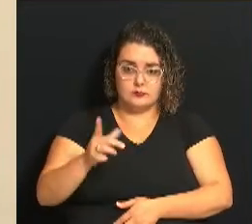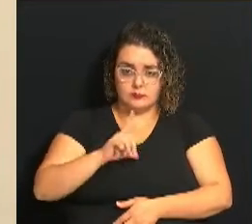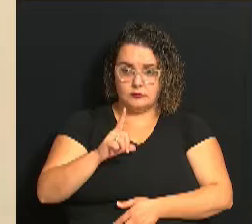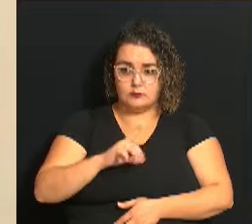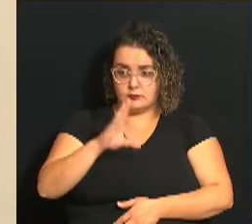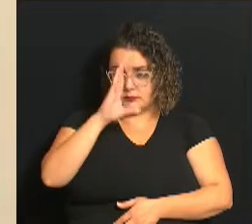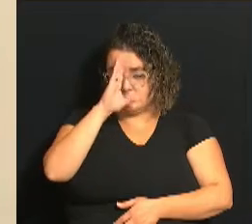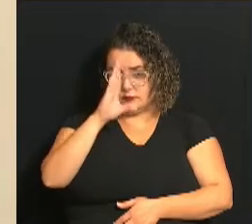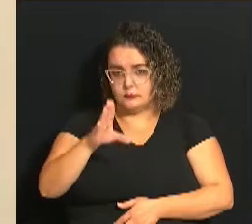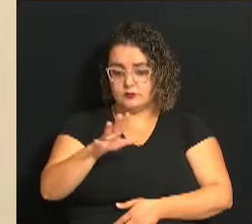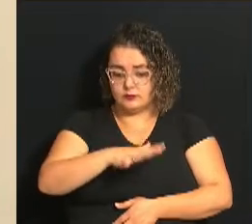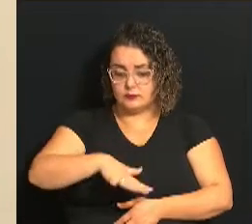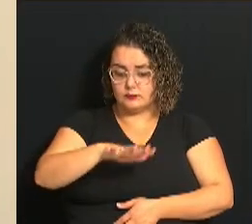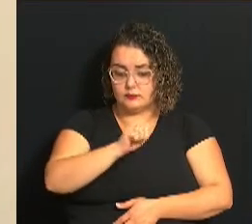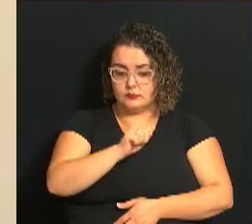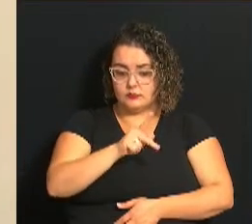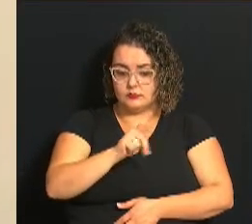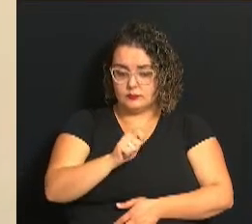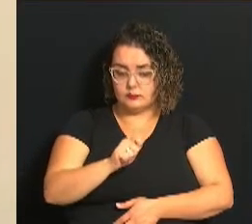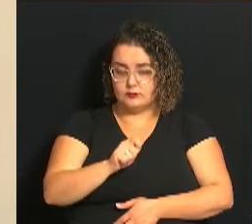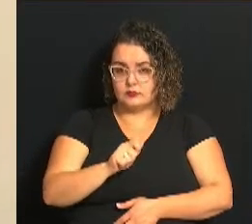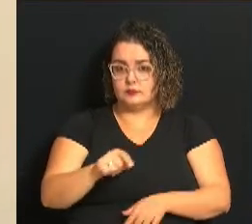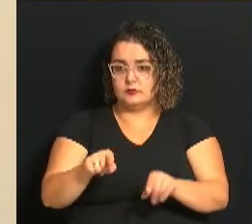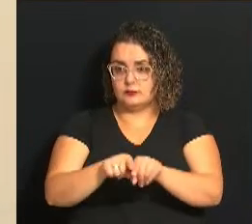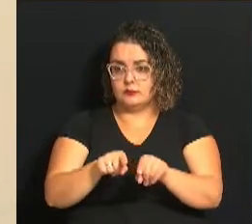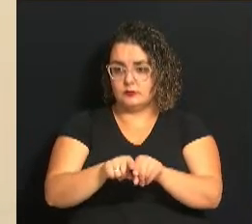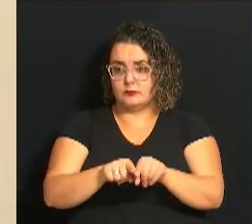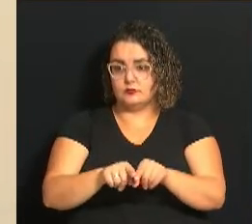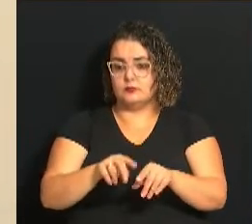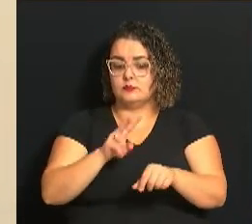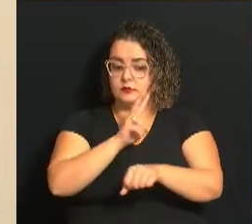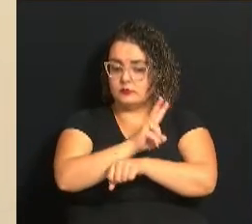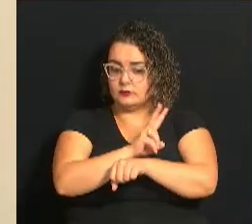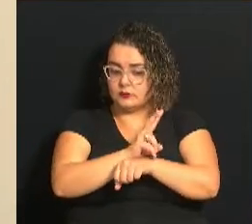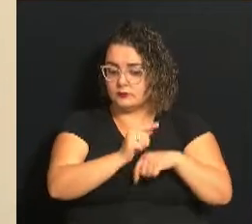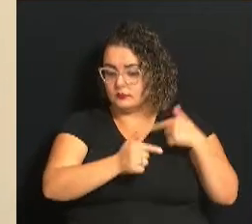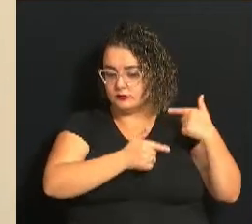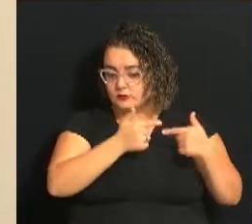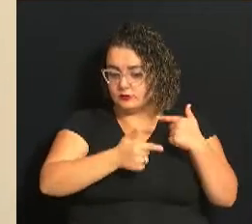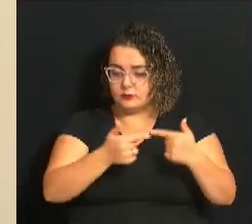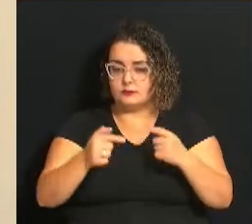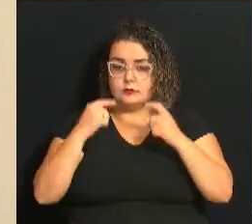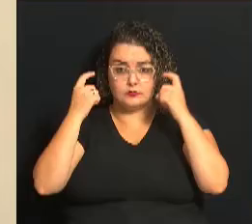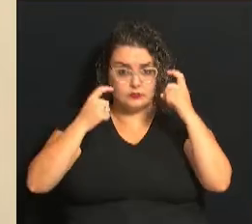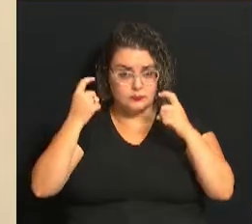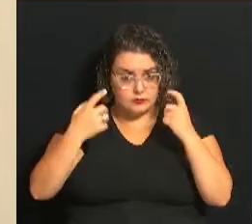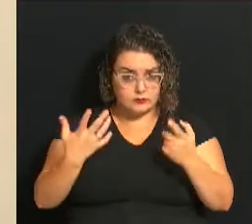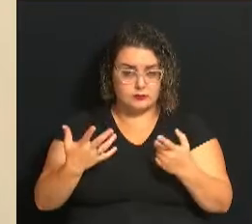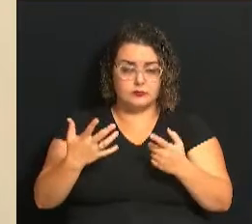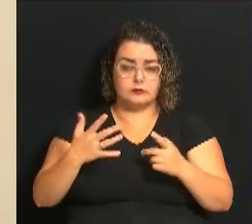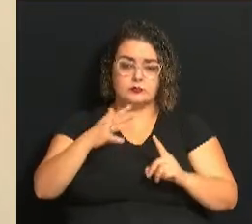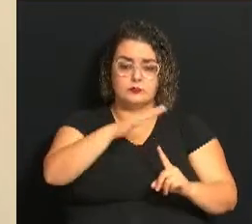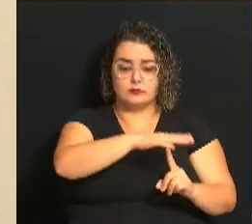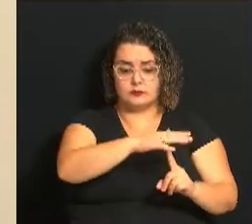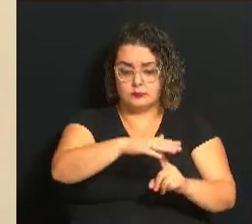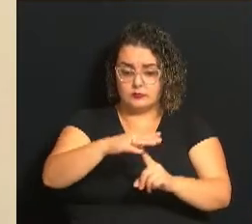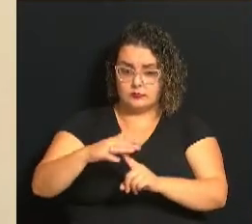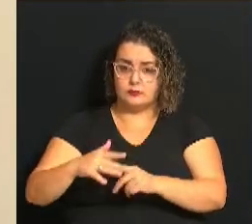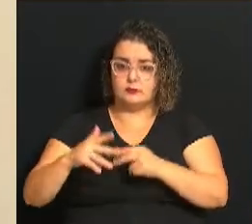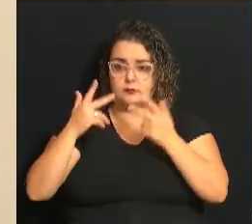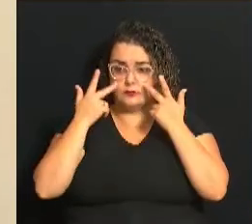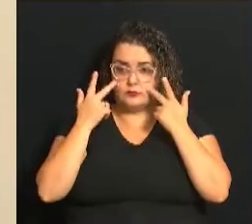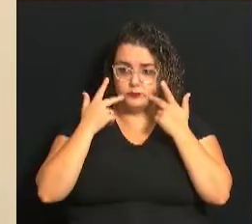principalmente na região da APA, mas também com a conservação e preocupação ambiental dos recursos naturais que a gente tem na